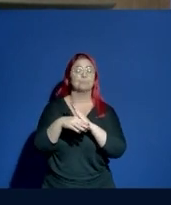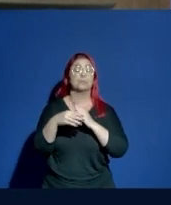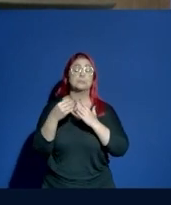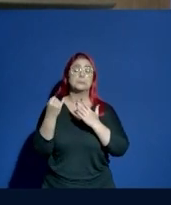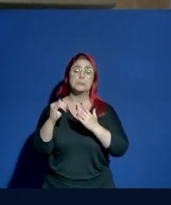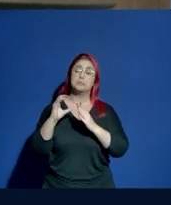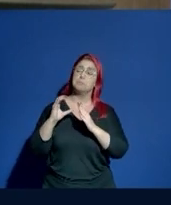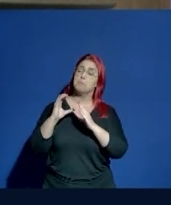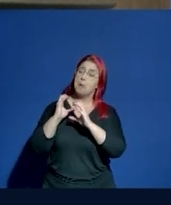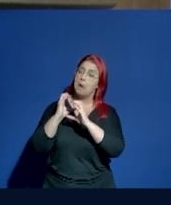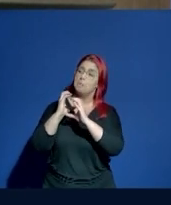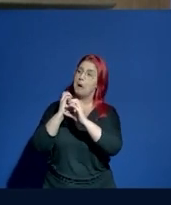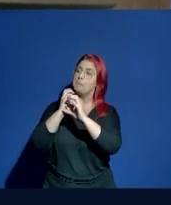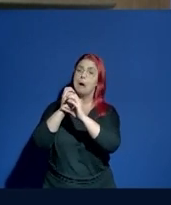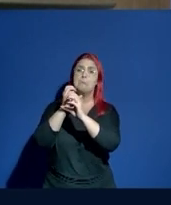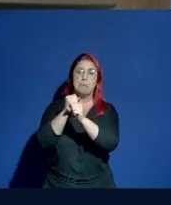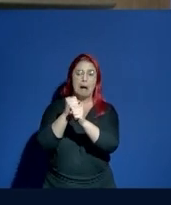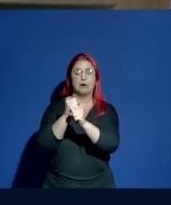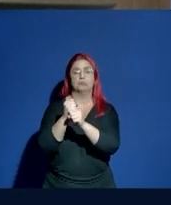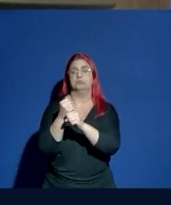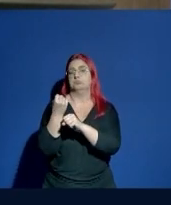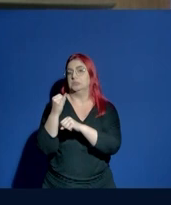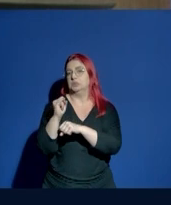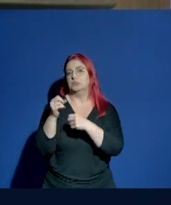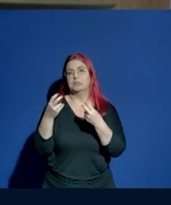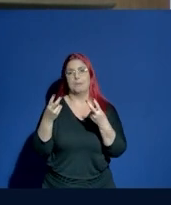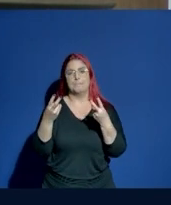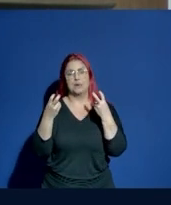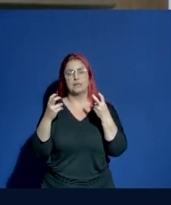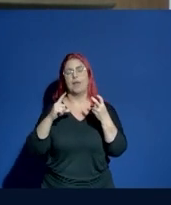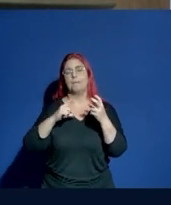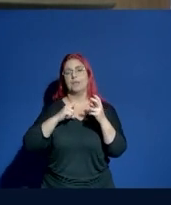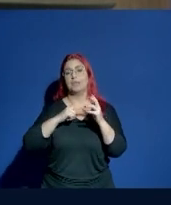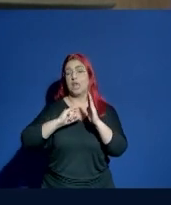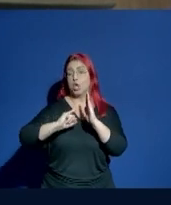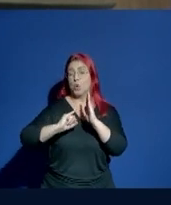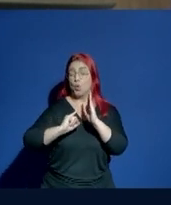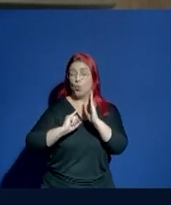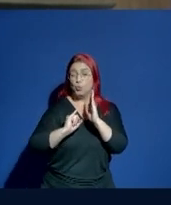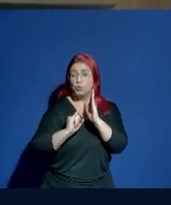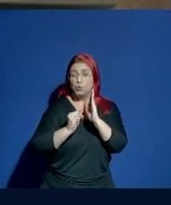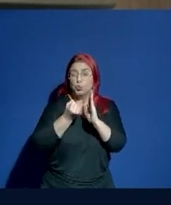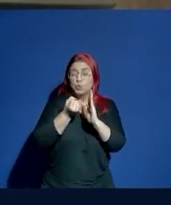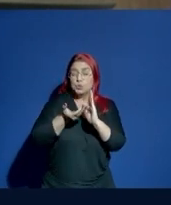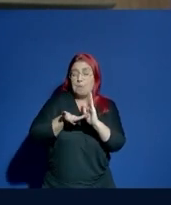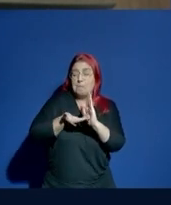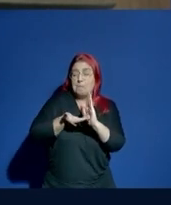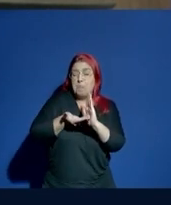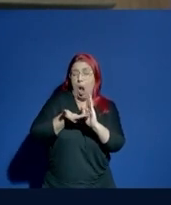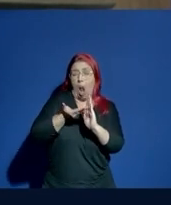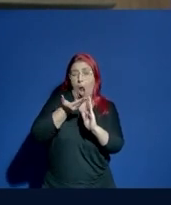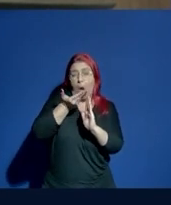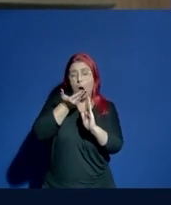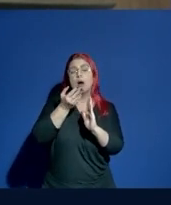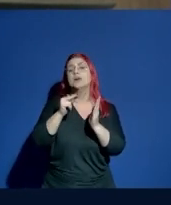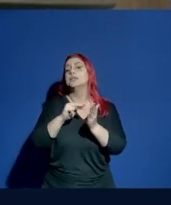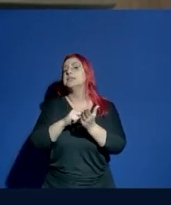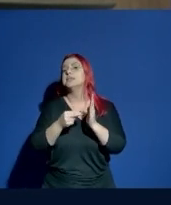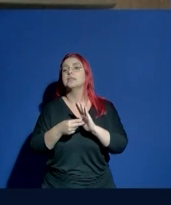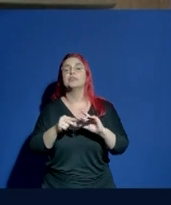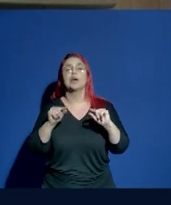somado, quando você olha para um balanço onde você tem uma taxa de juros tão alta, ele cria